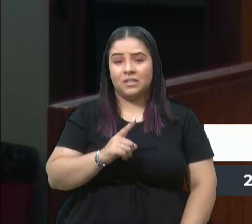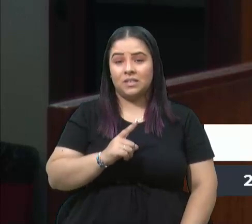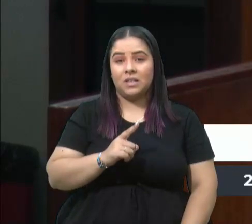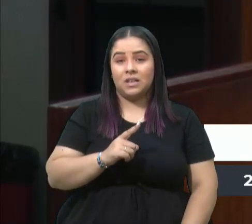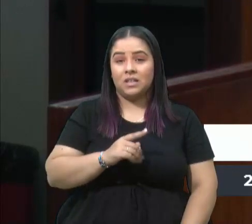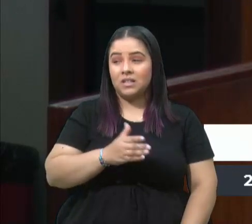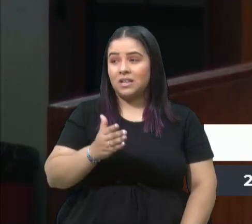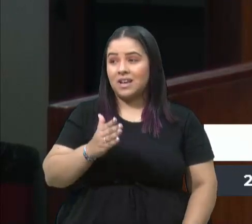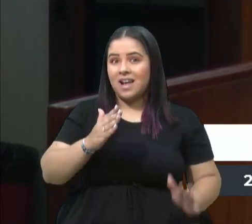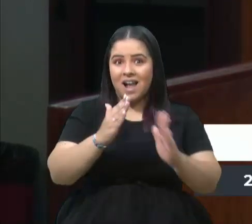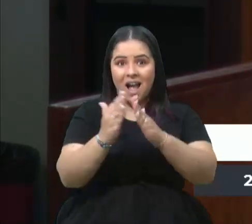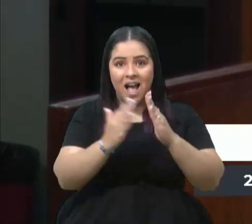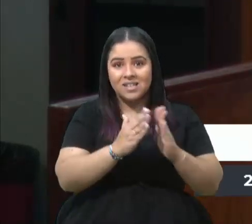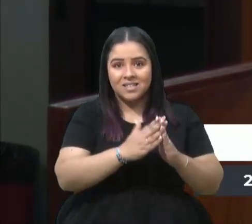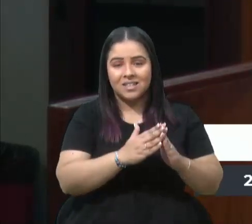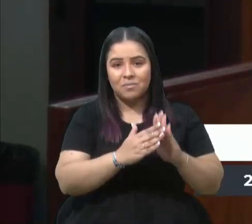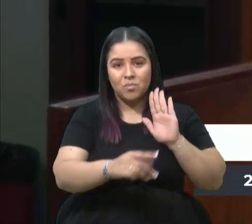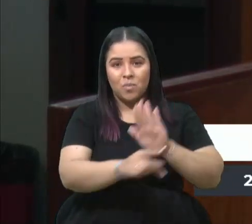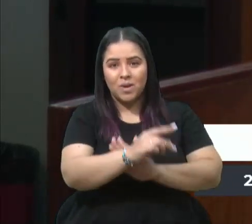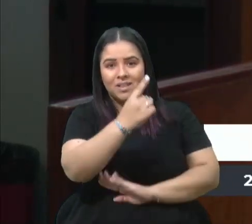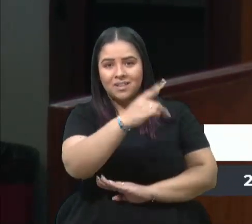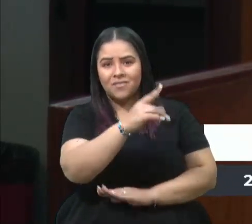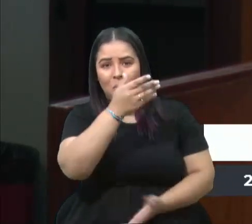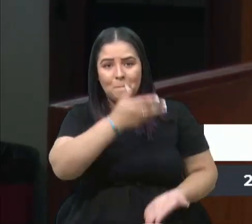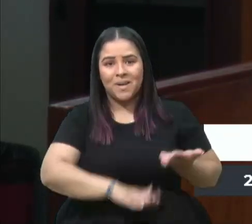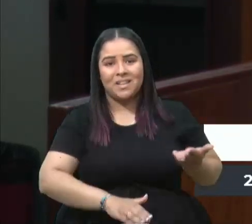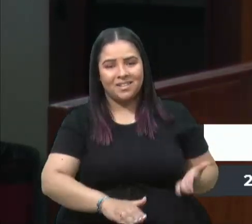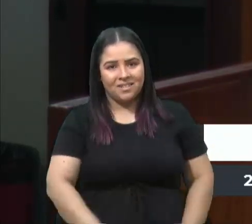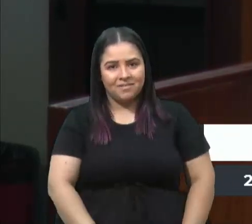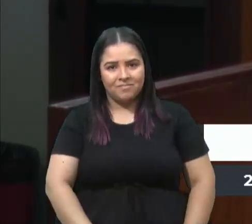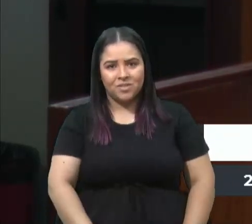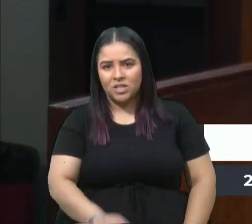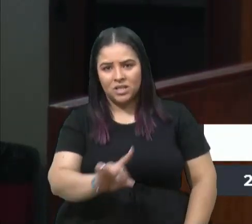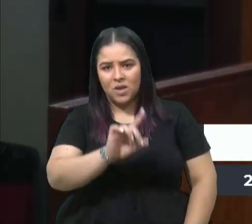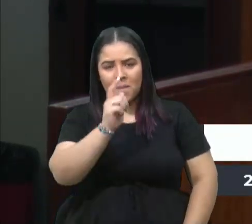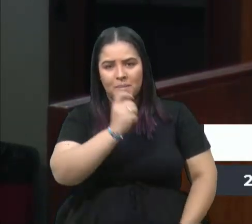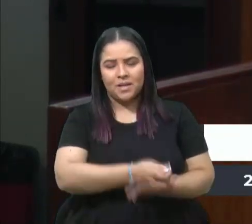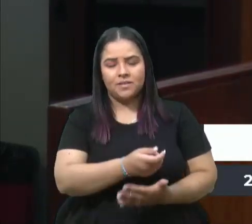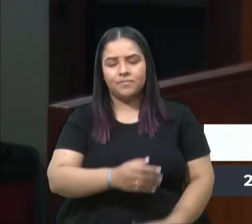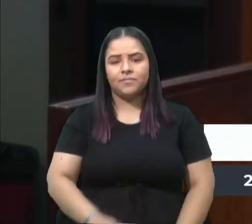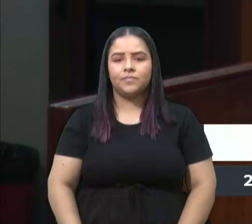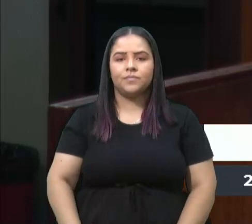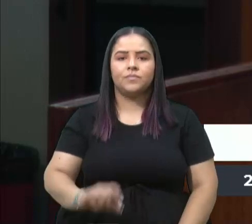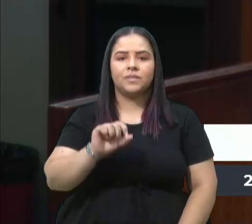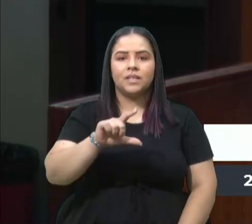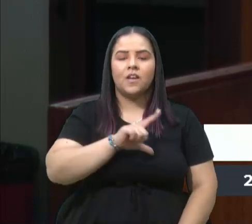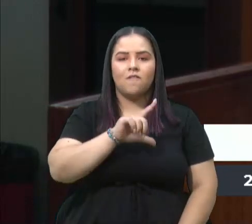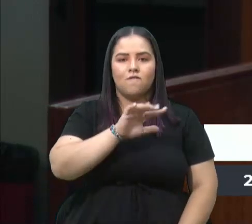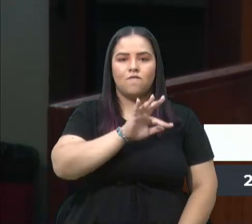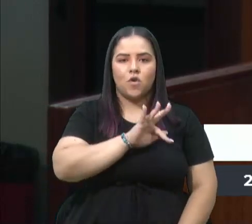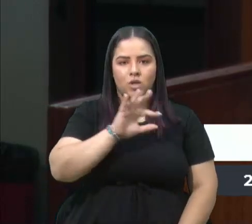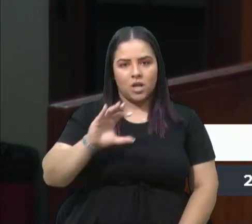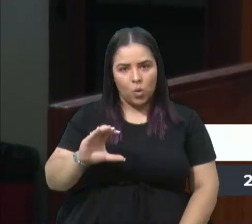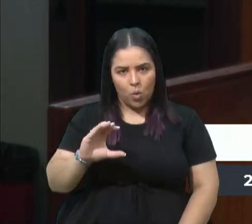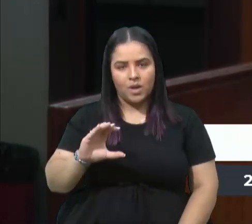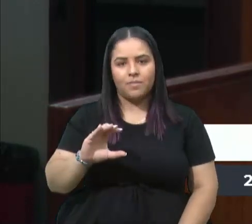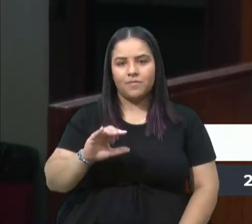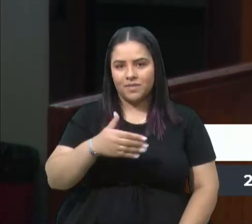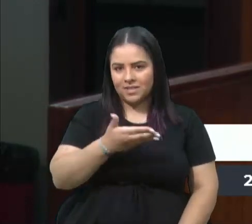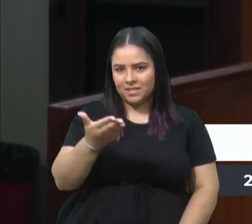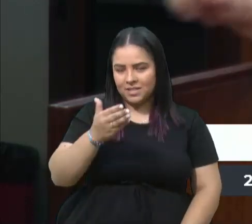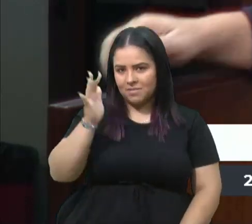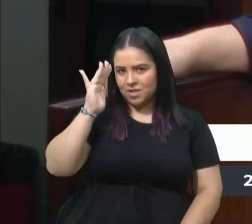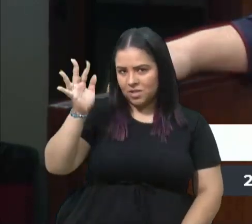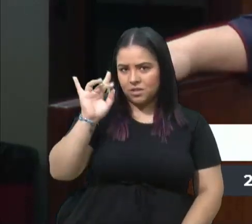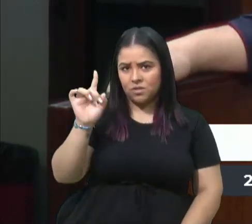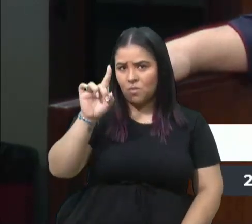cidades. Tá? Vão perder. Vão perder. O de Flores da Cunha, para vocês terem ideia, não vai mais